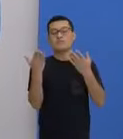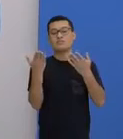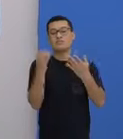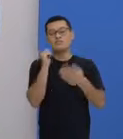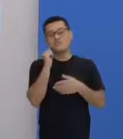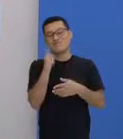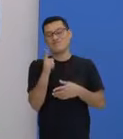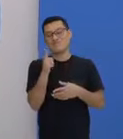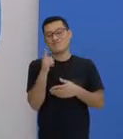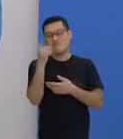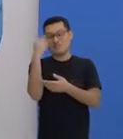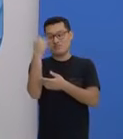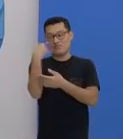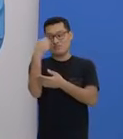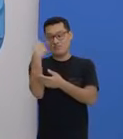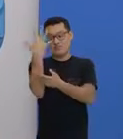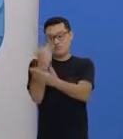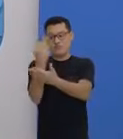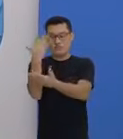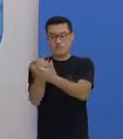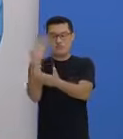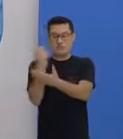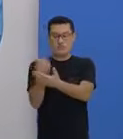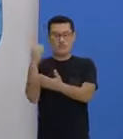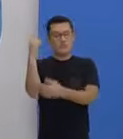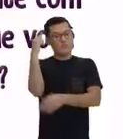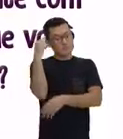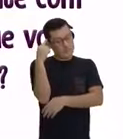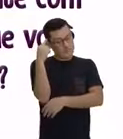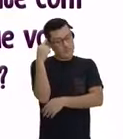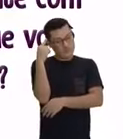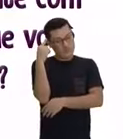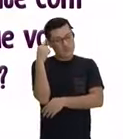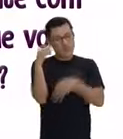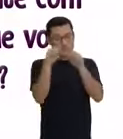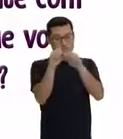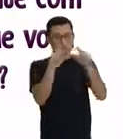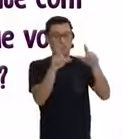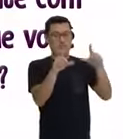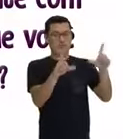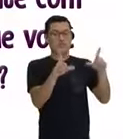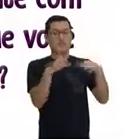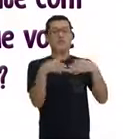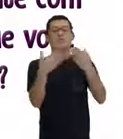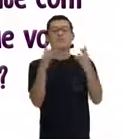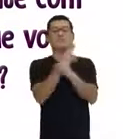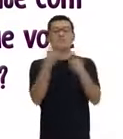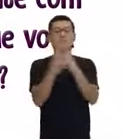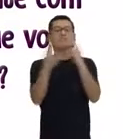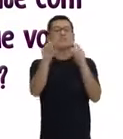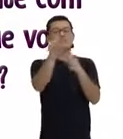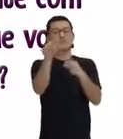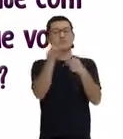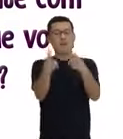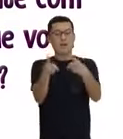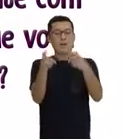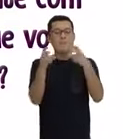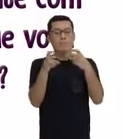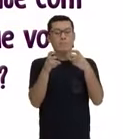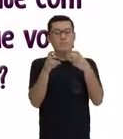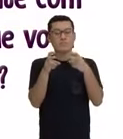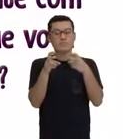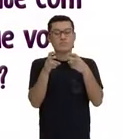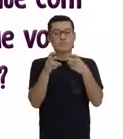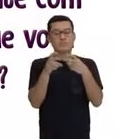pelo autor né diante disso vamos pensar aqui olhando a cartela que relações você percebe entre